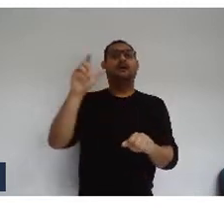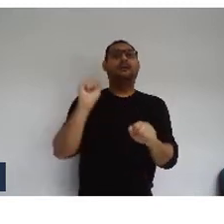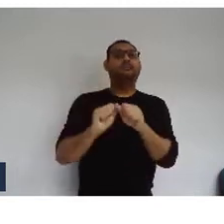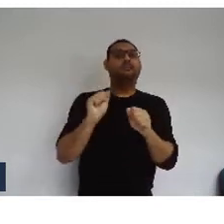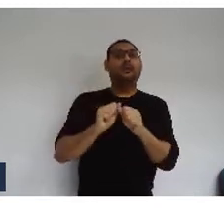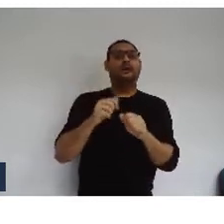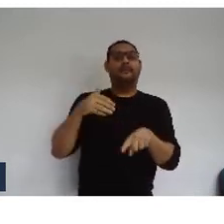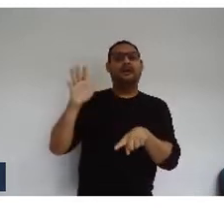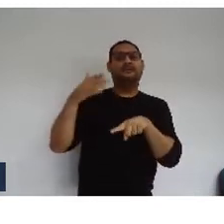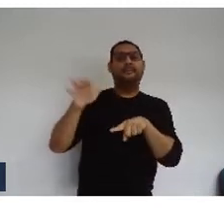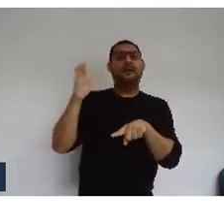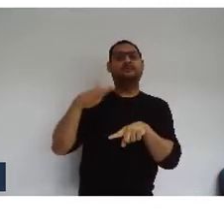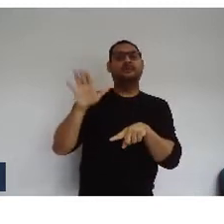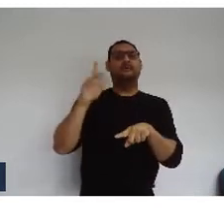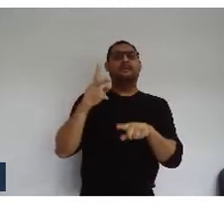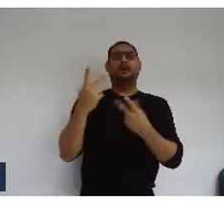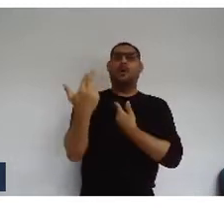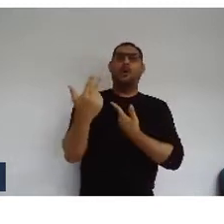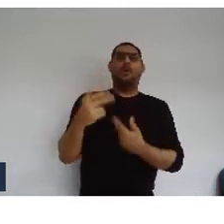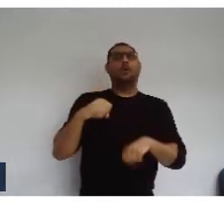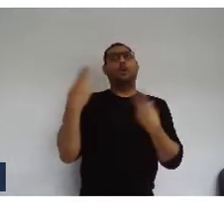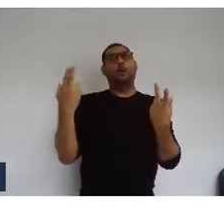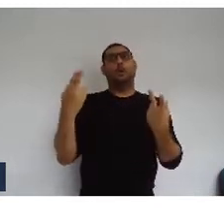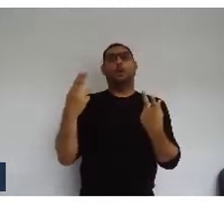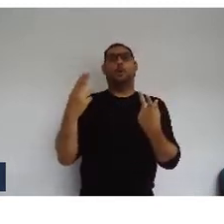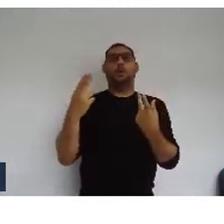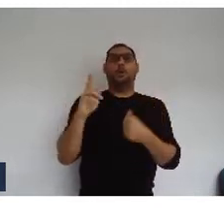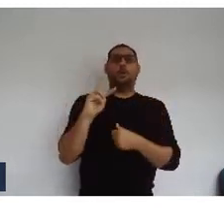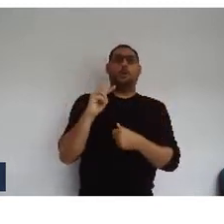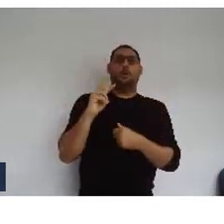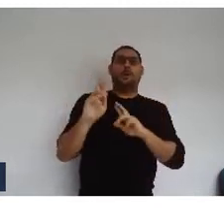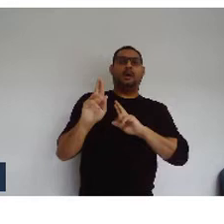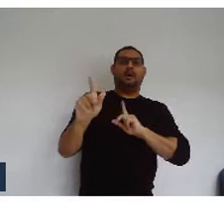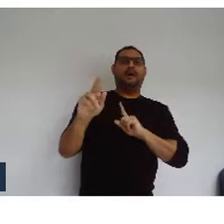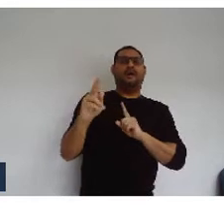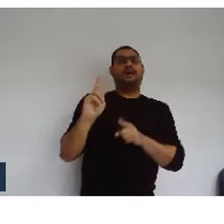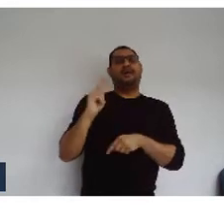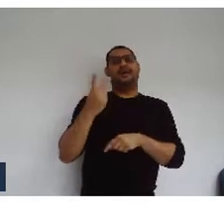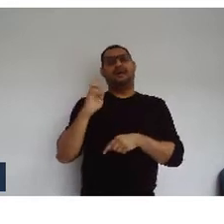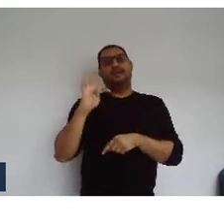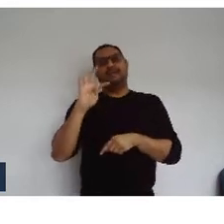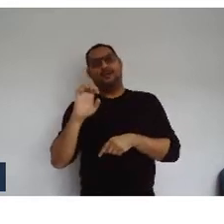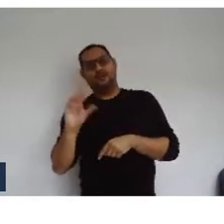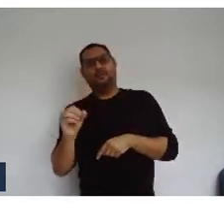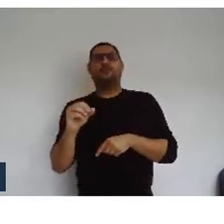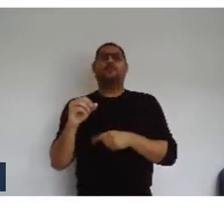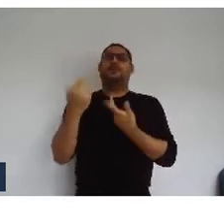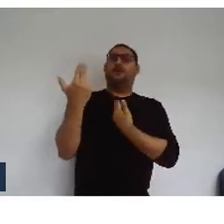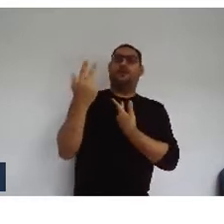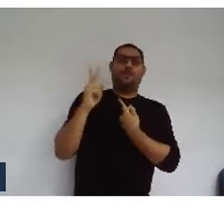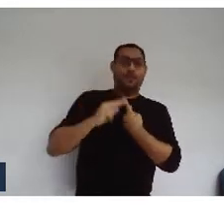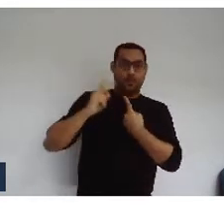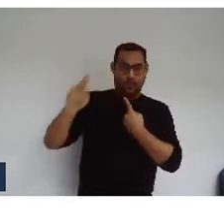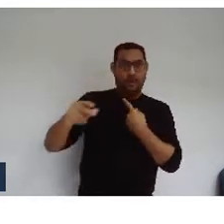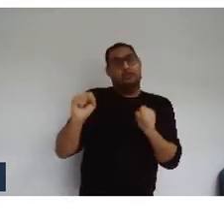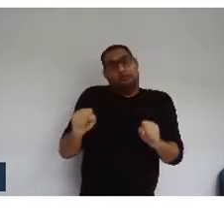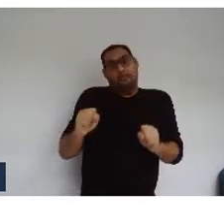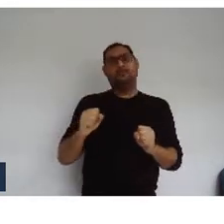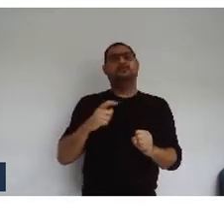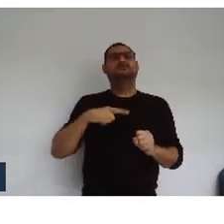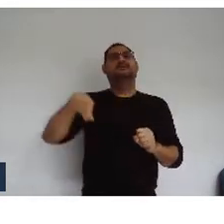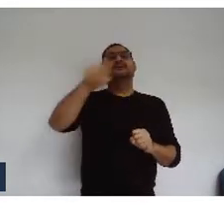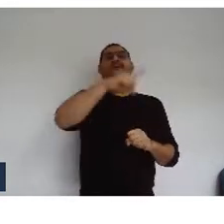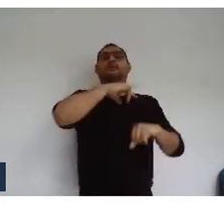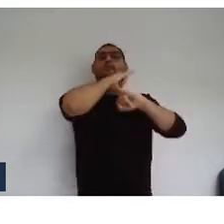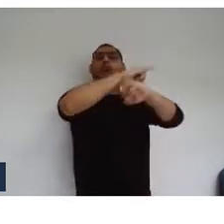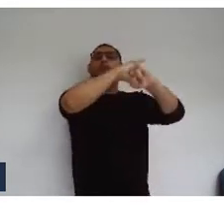sexuais heteroeróticas, homoeróticas e outras estejam cada vez mais disseminadas em aplicativos na internet, indo,